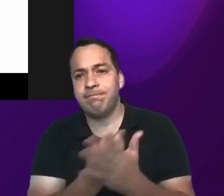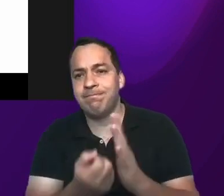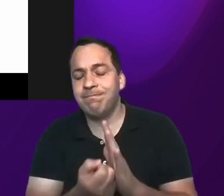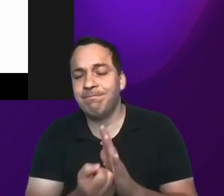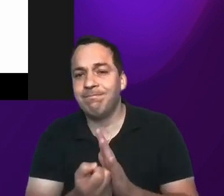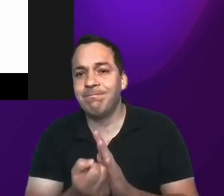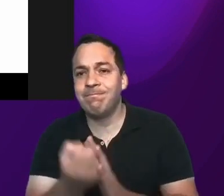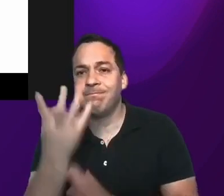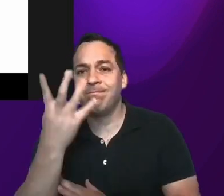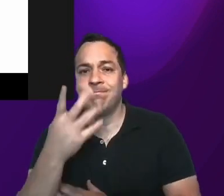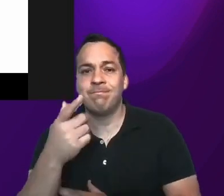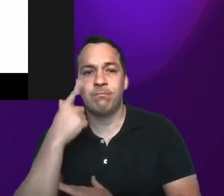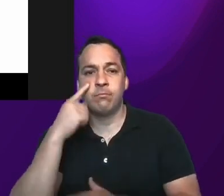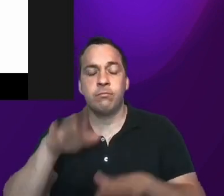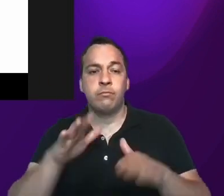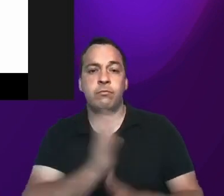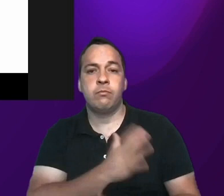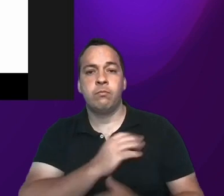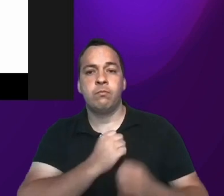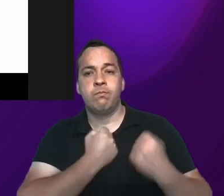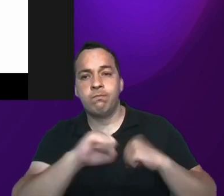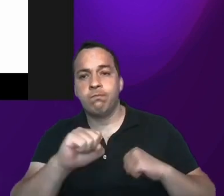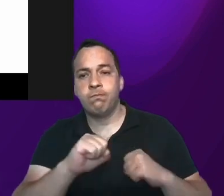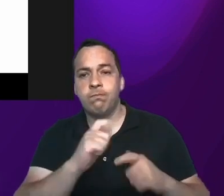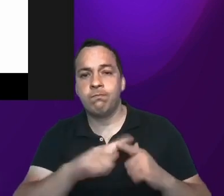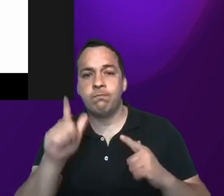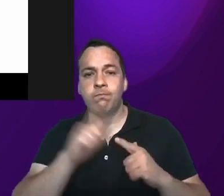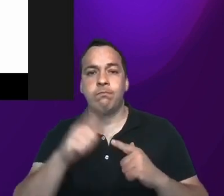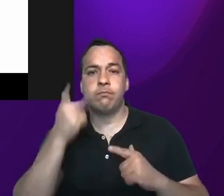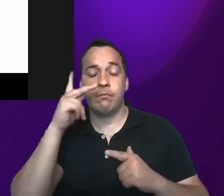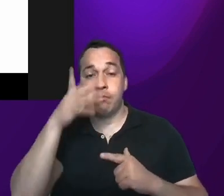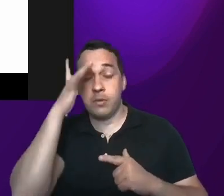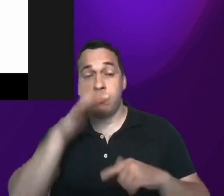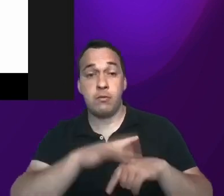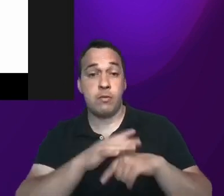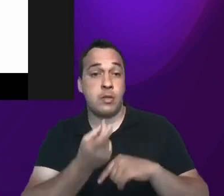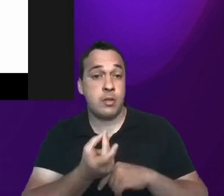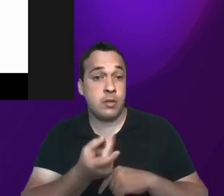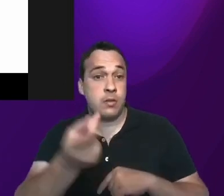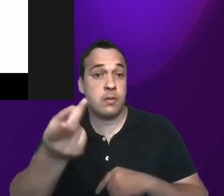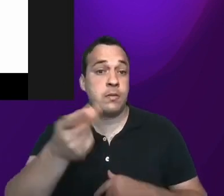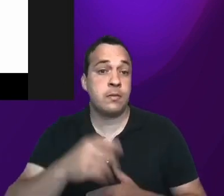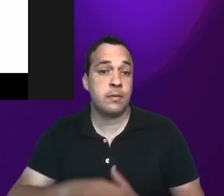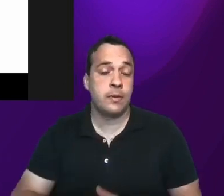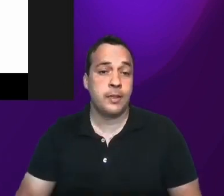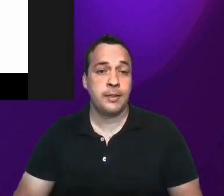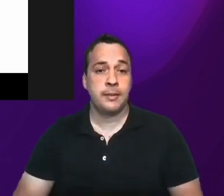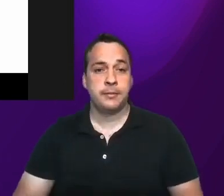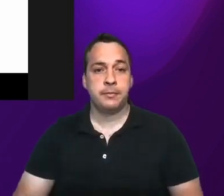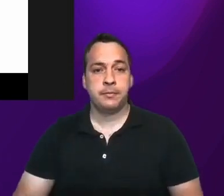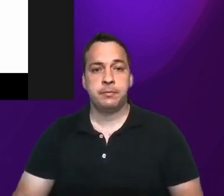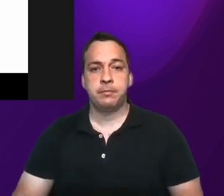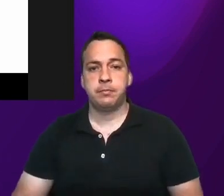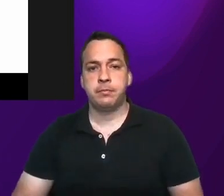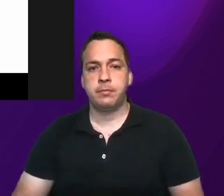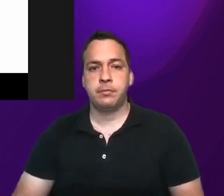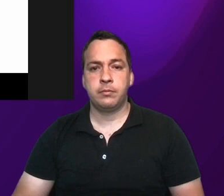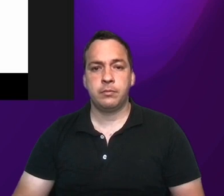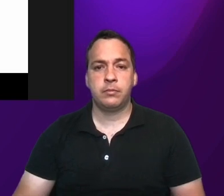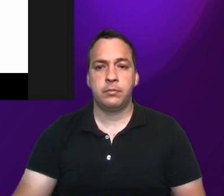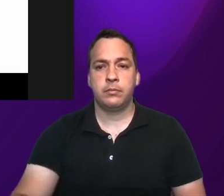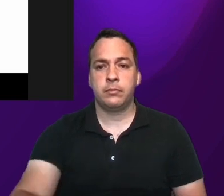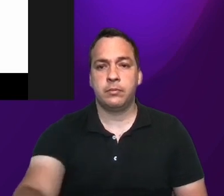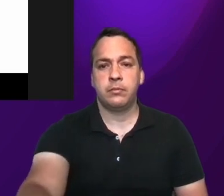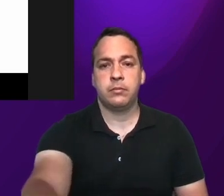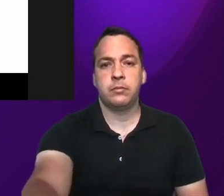de falência cardíaca em pacientes crônicos, né? Como a gente tem utilizado com